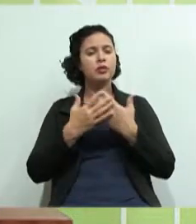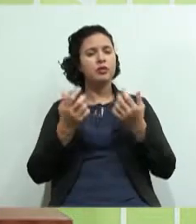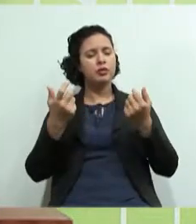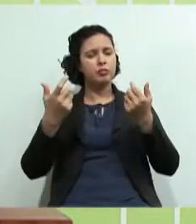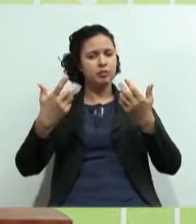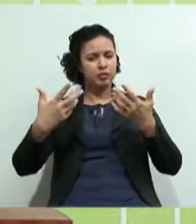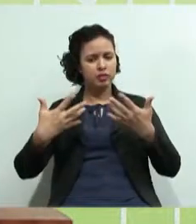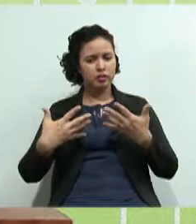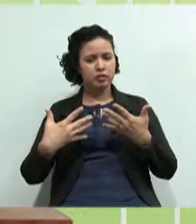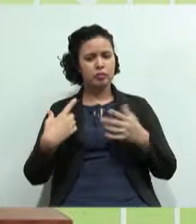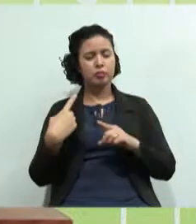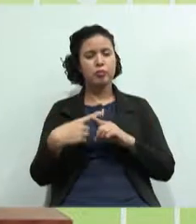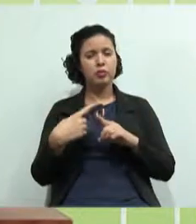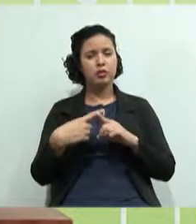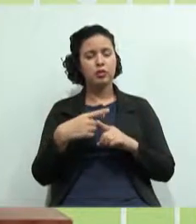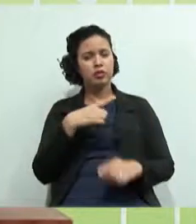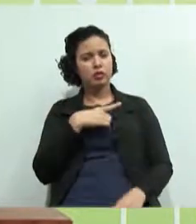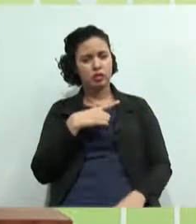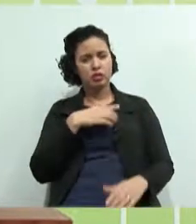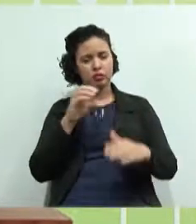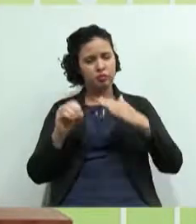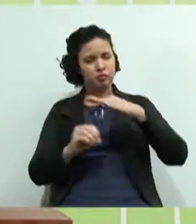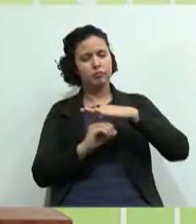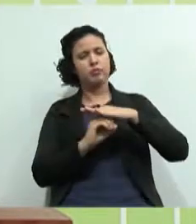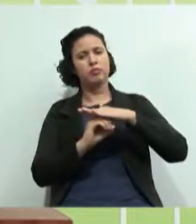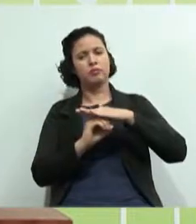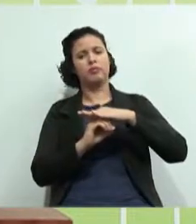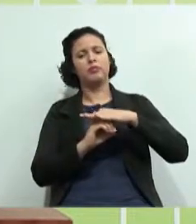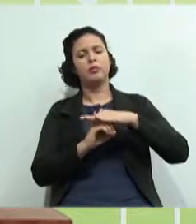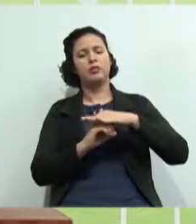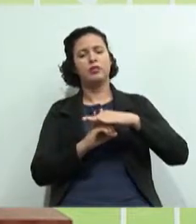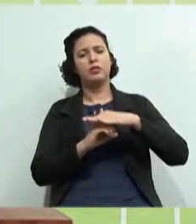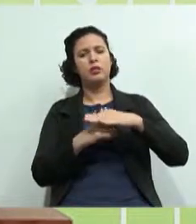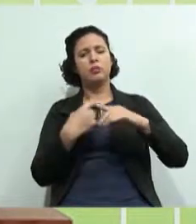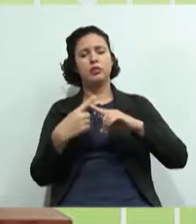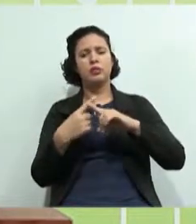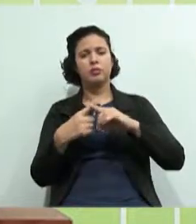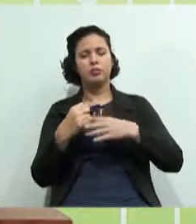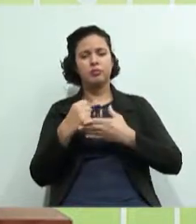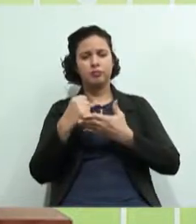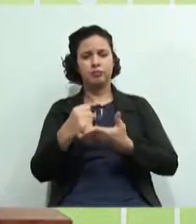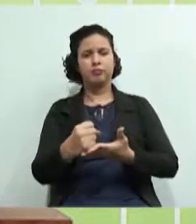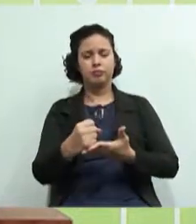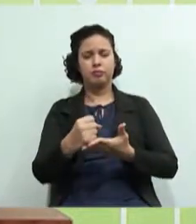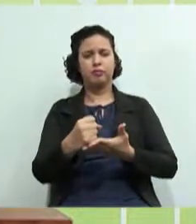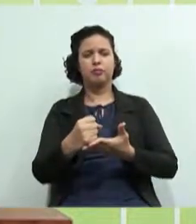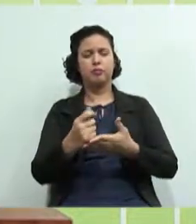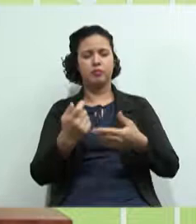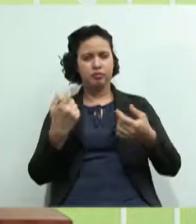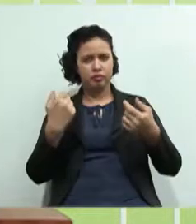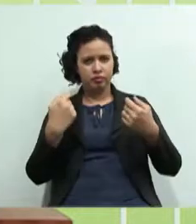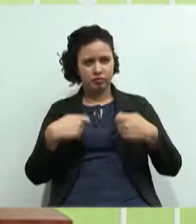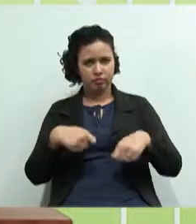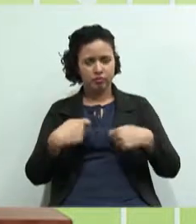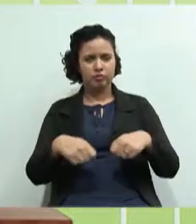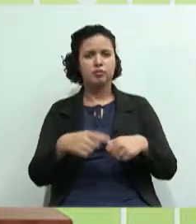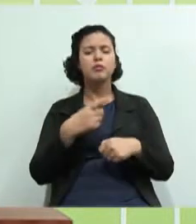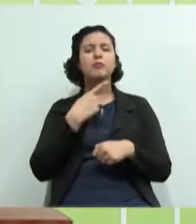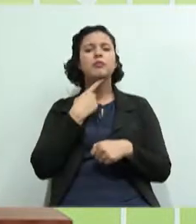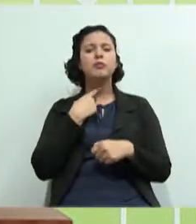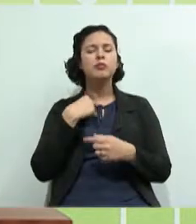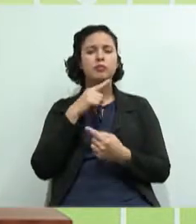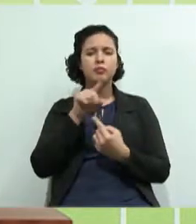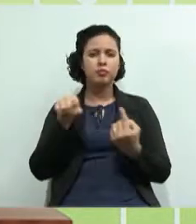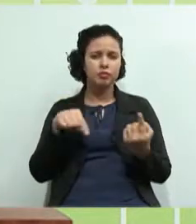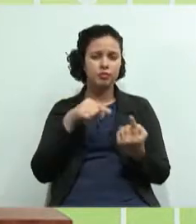falamos lá por que existem as organizações, certo? Elas existem para atender um desejo, uma necessidade, um